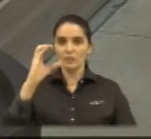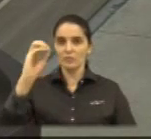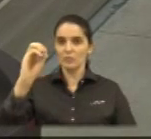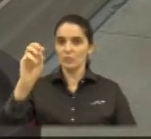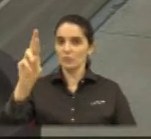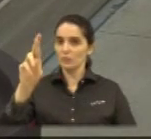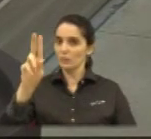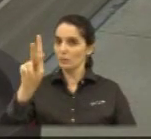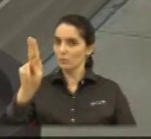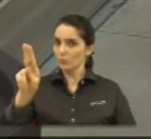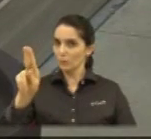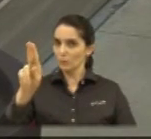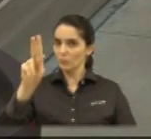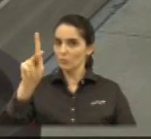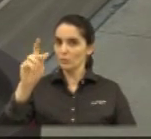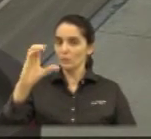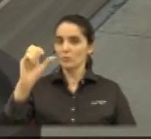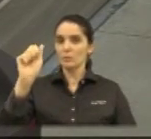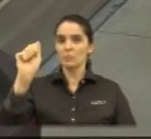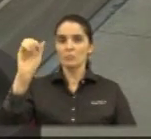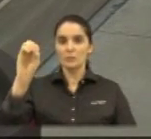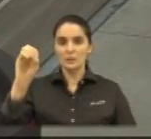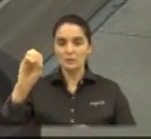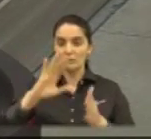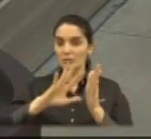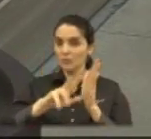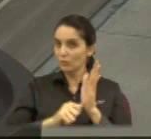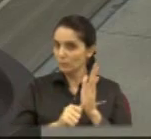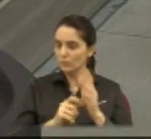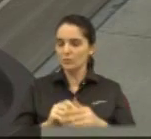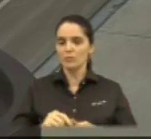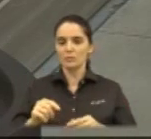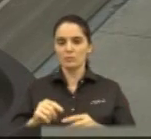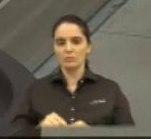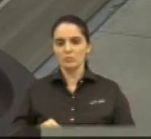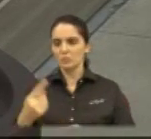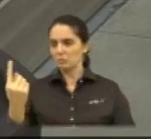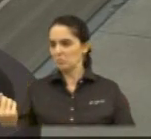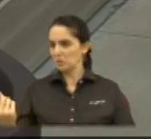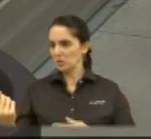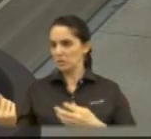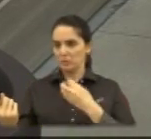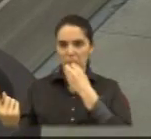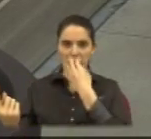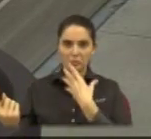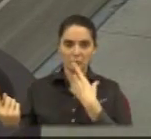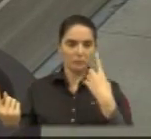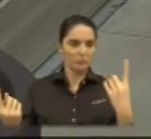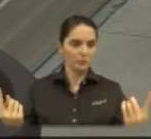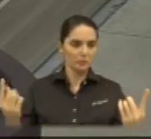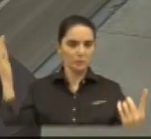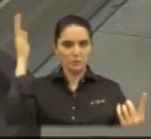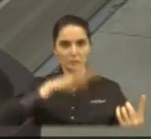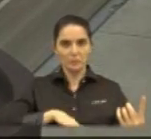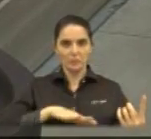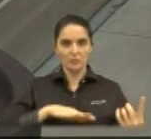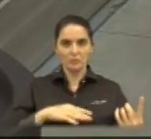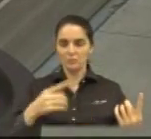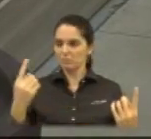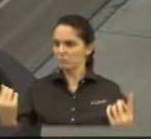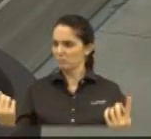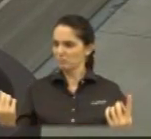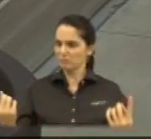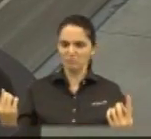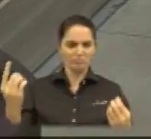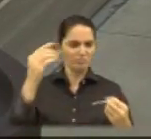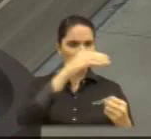é do bem e tem um lado que é do mal. Mas o lado que é do bem está corrompendo, pelo menos em tese. Por exemplo, quando